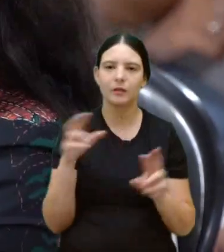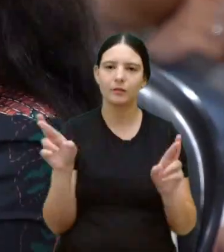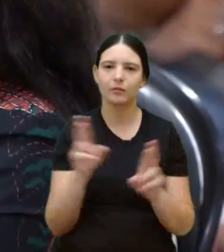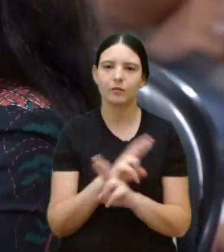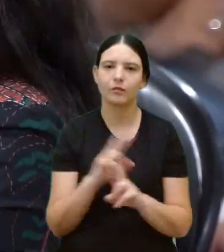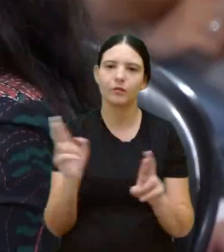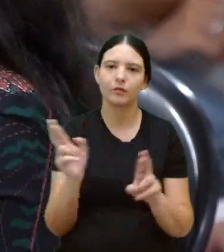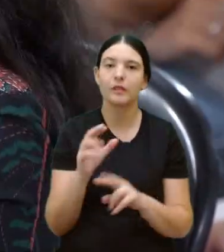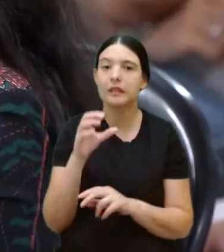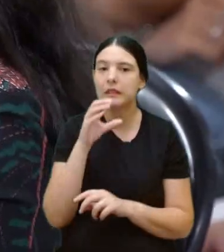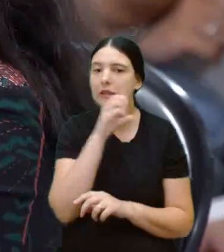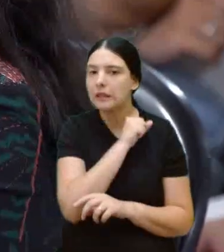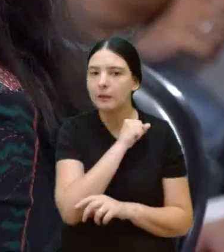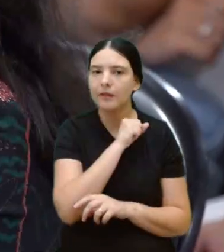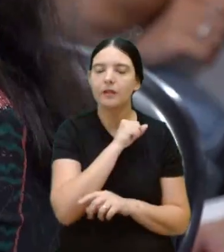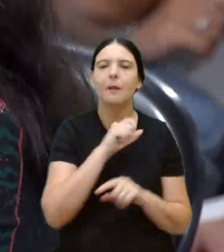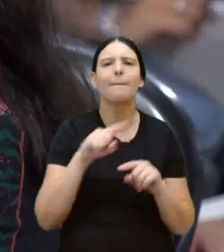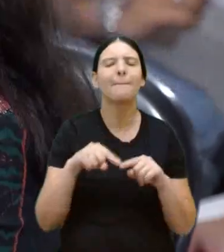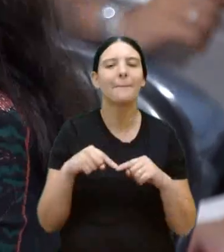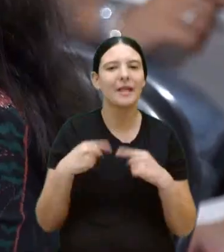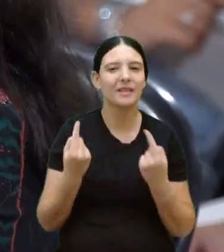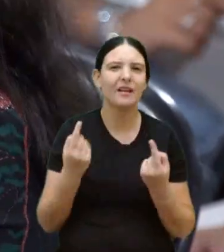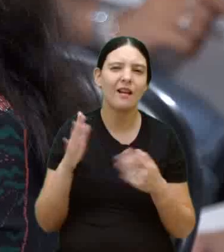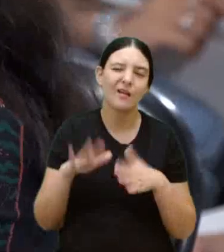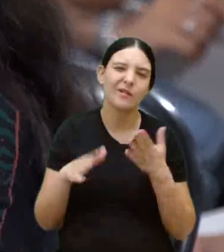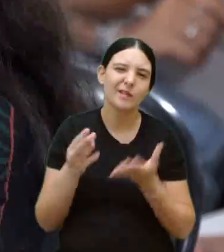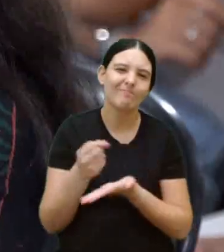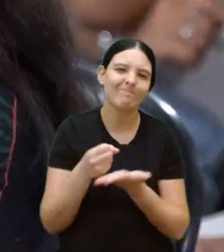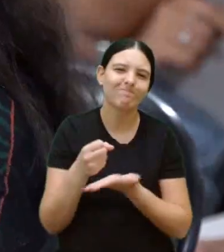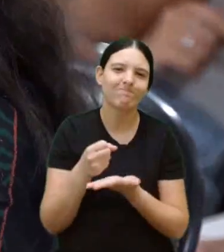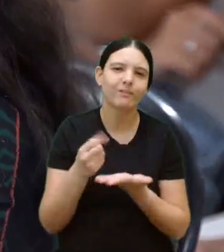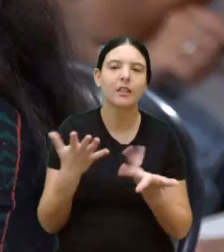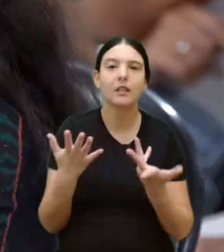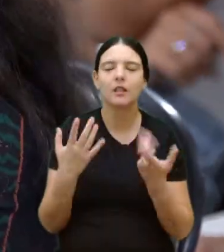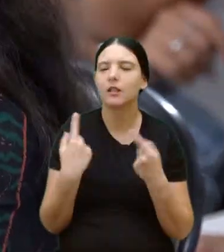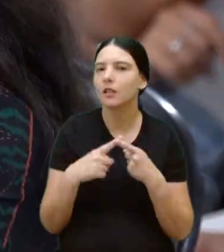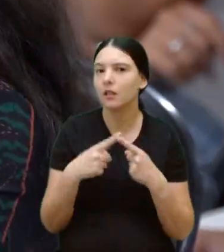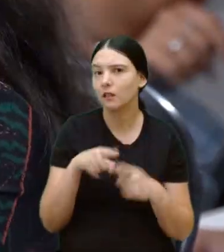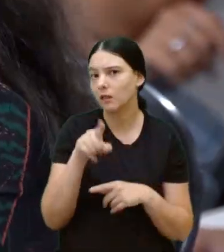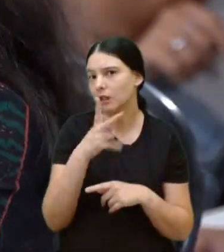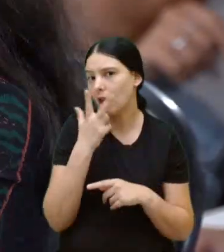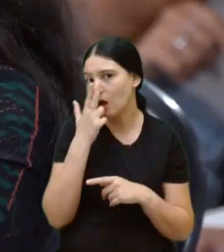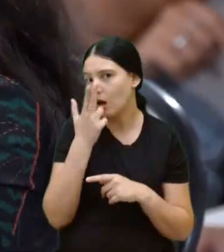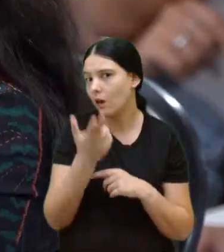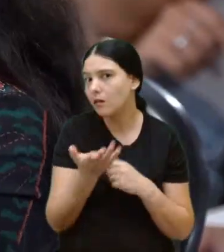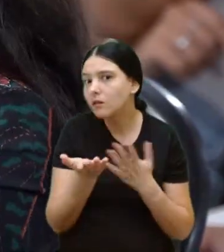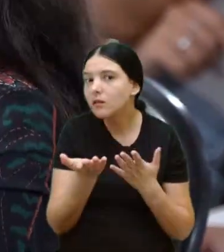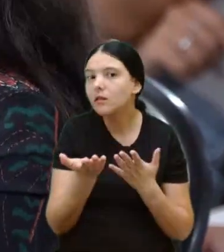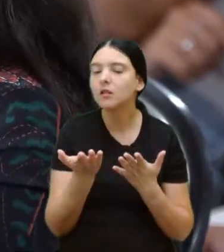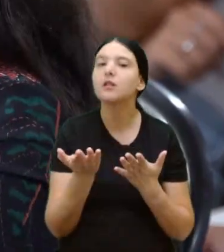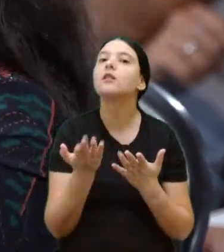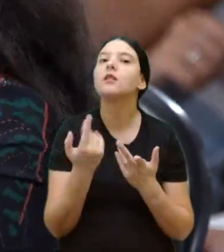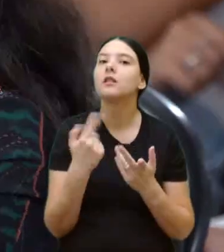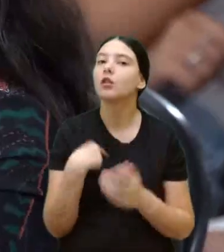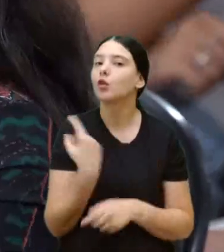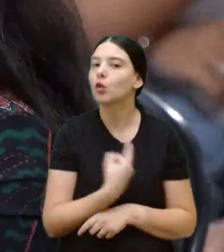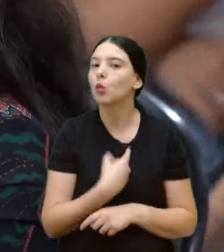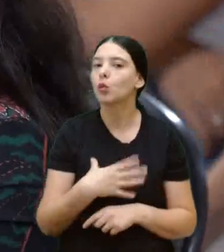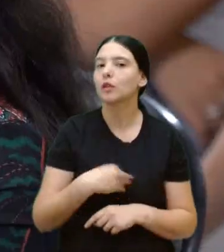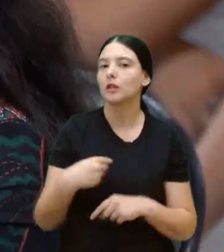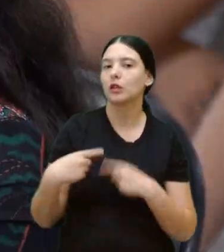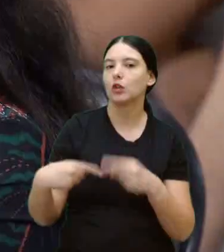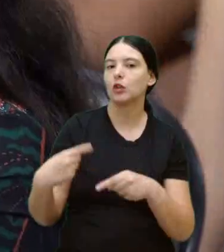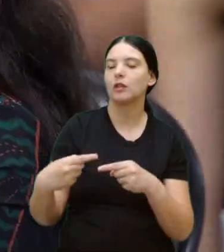rápidas, mas muitas vezes superficiais. O que você enxerga que a nossa geração e as